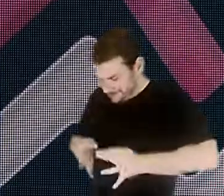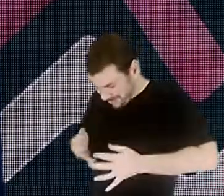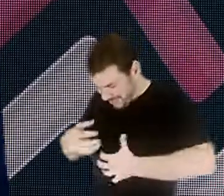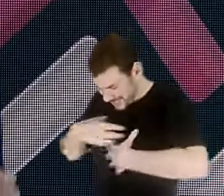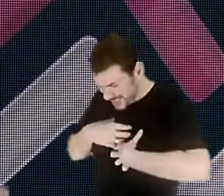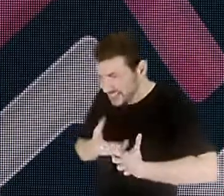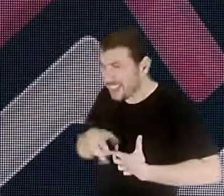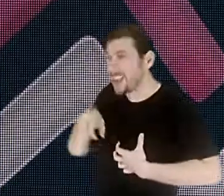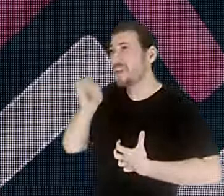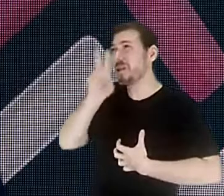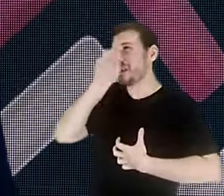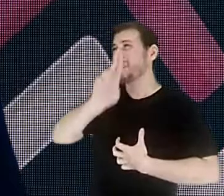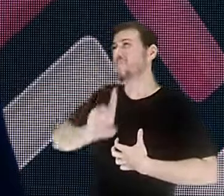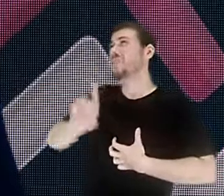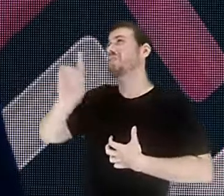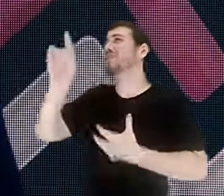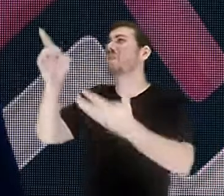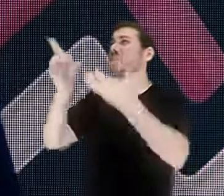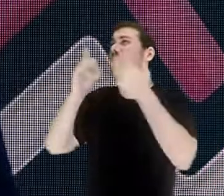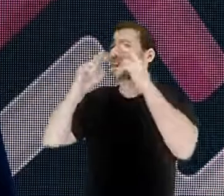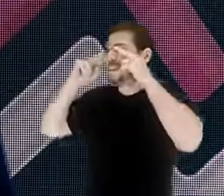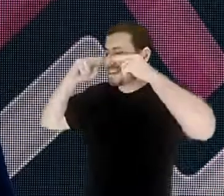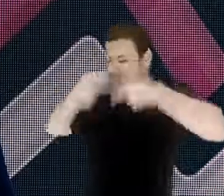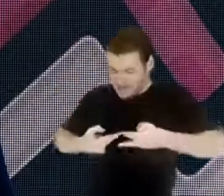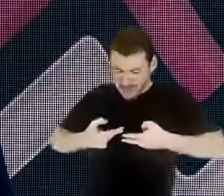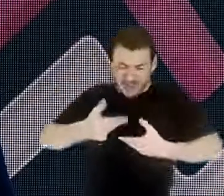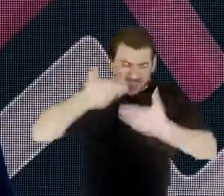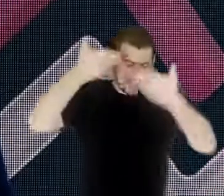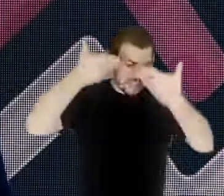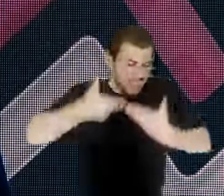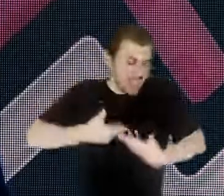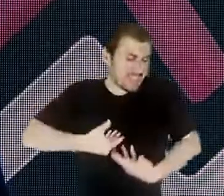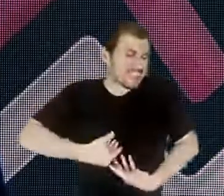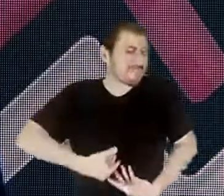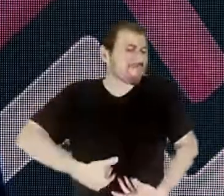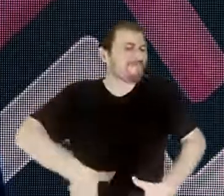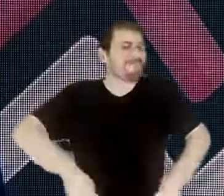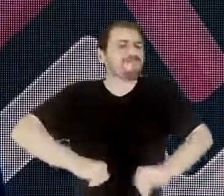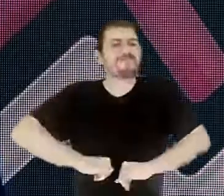humilhar, reconhecer minha